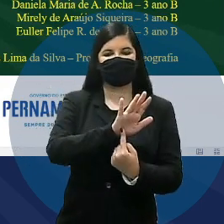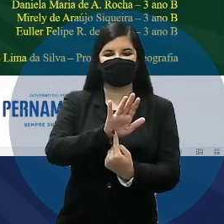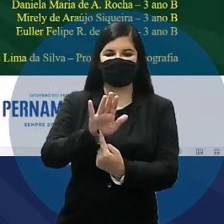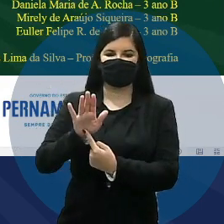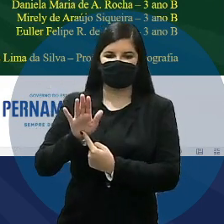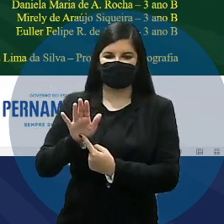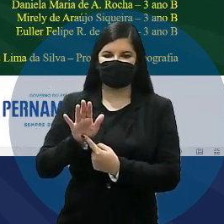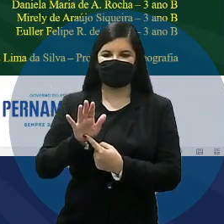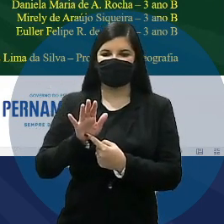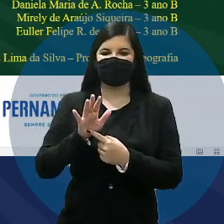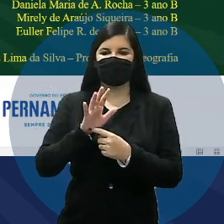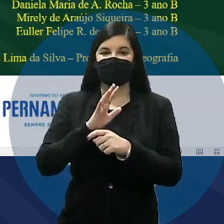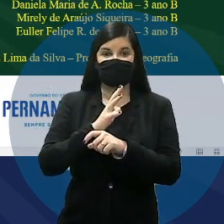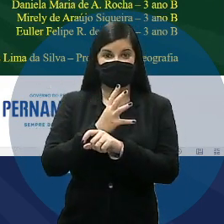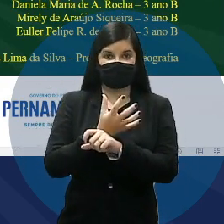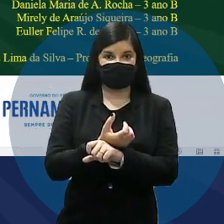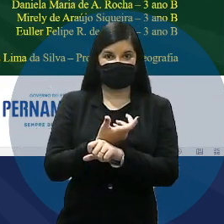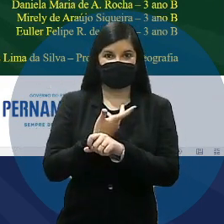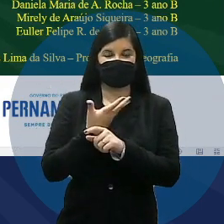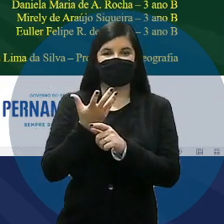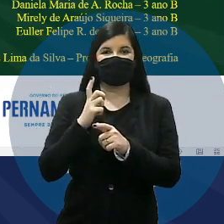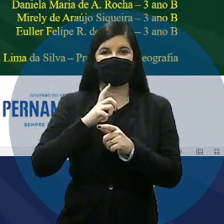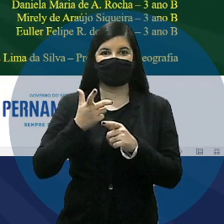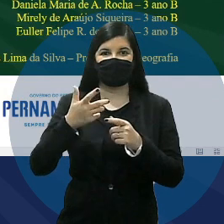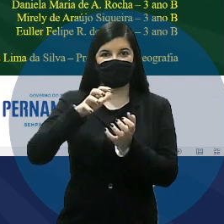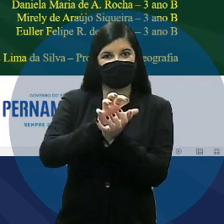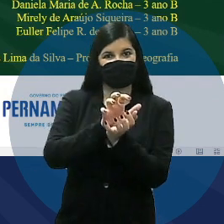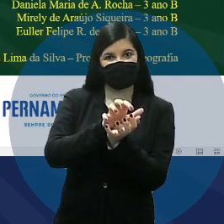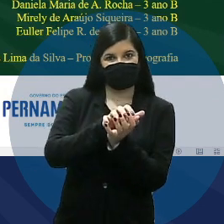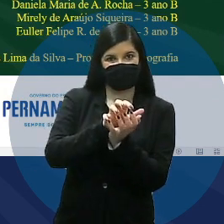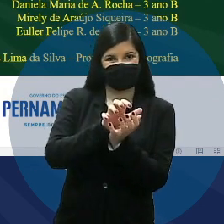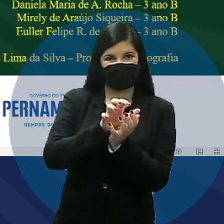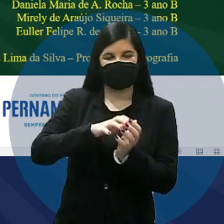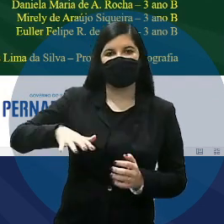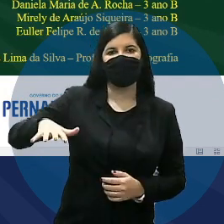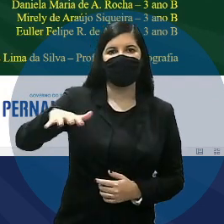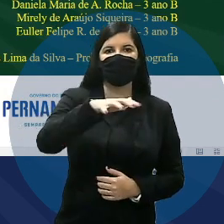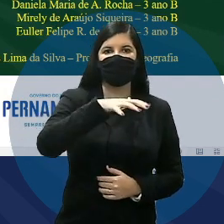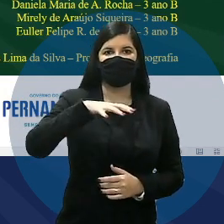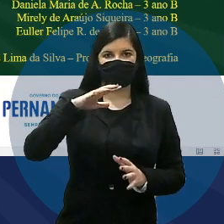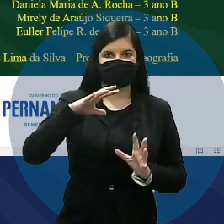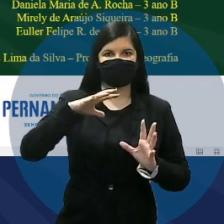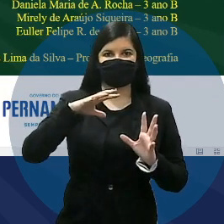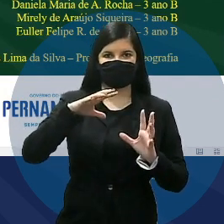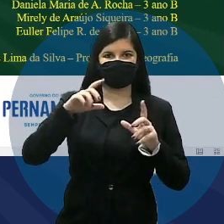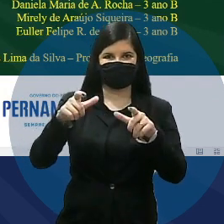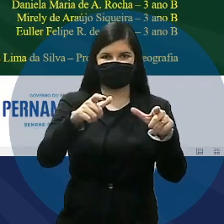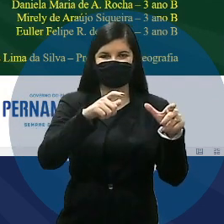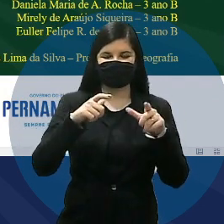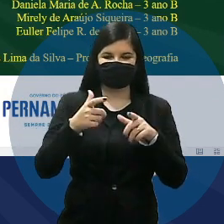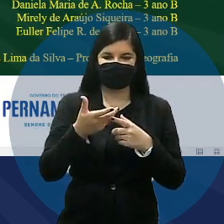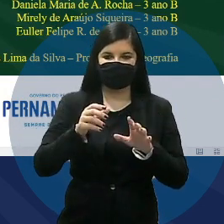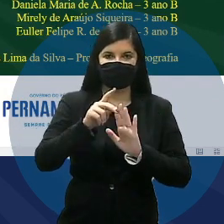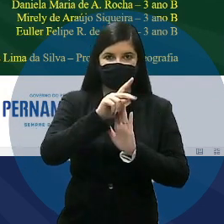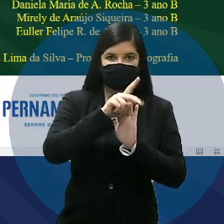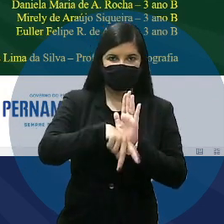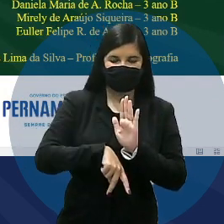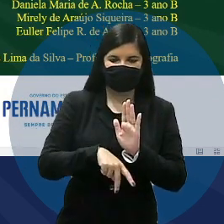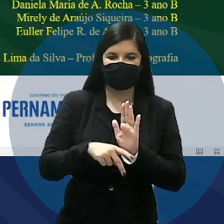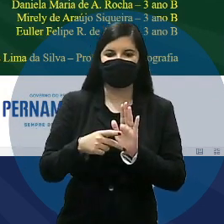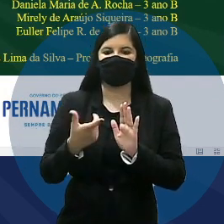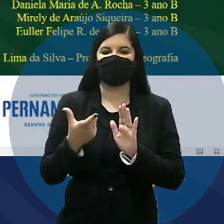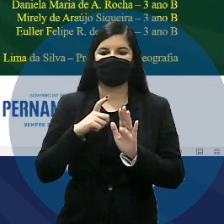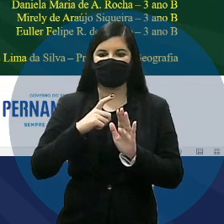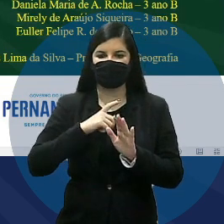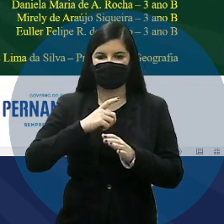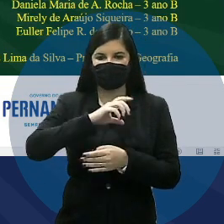Agreste Meridional, para o restante de Pernambuco e para o restante do mundo. O nosso projeto da totalidade, o lugar, as formas de relevo